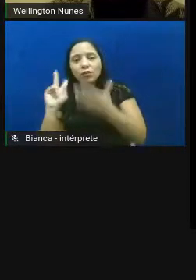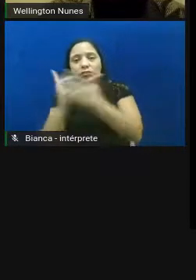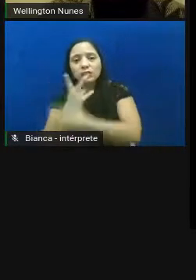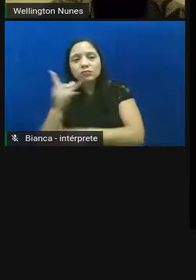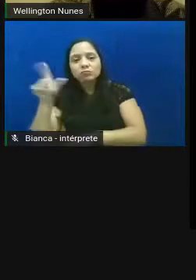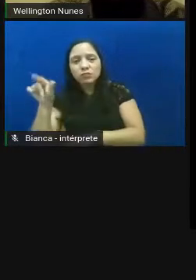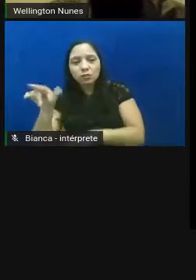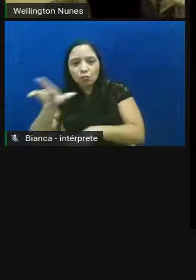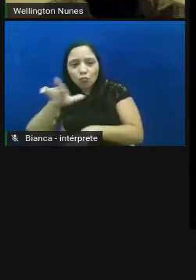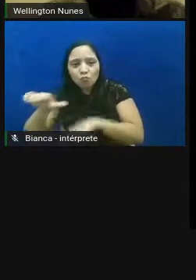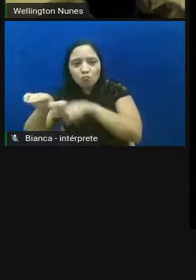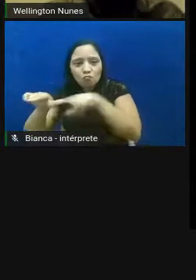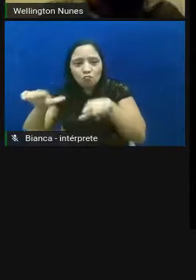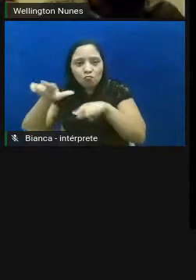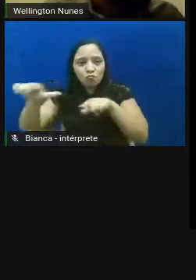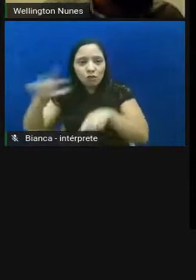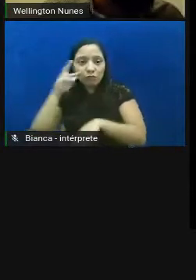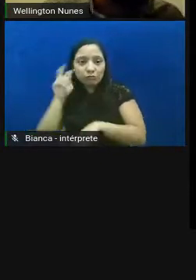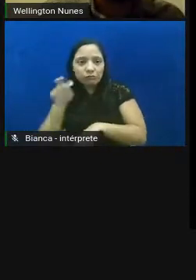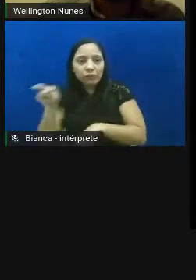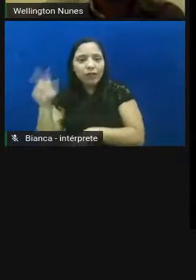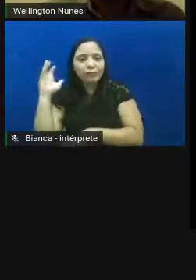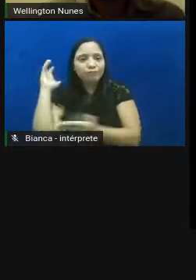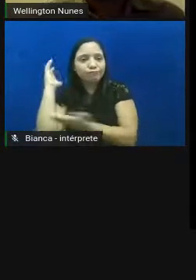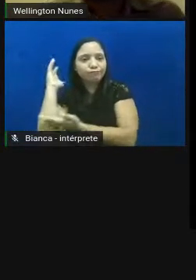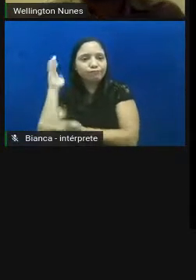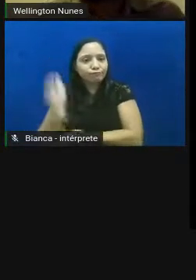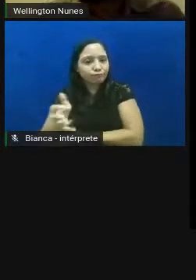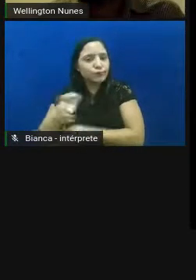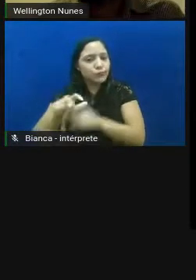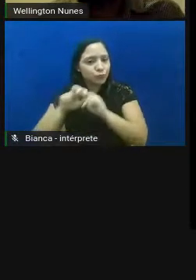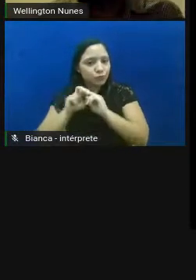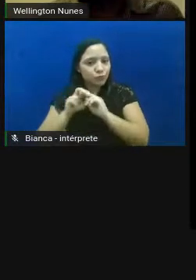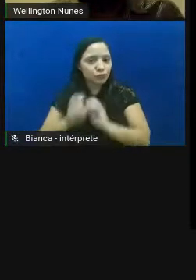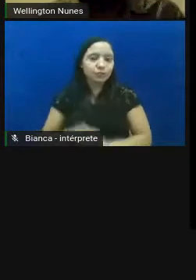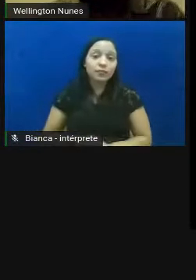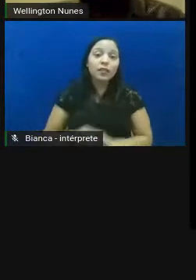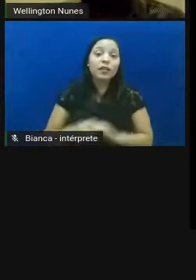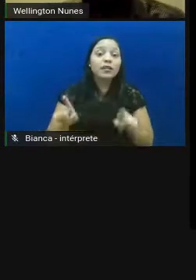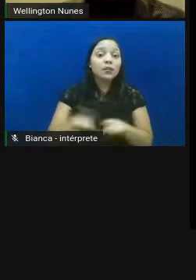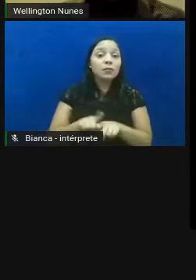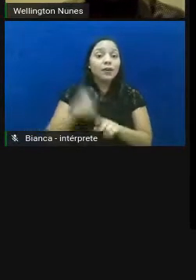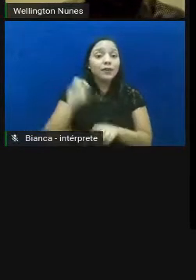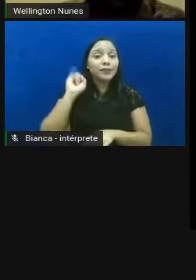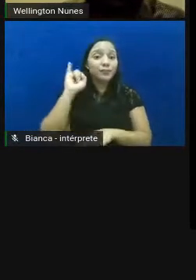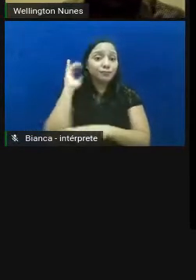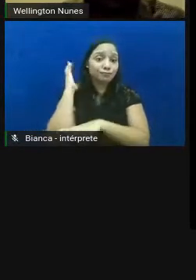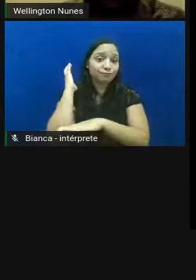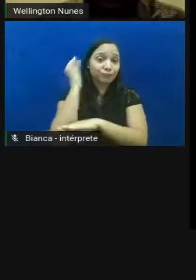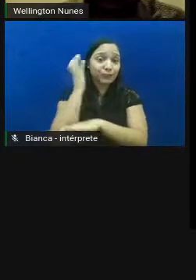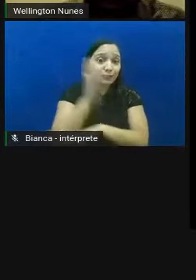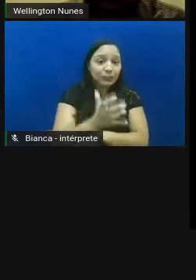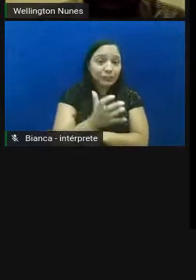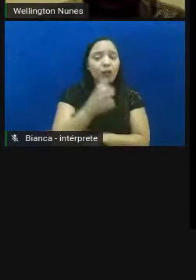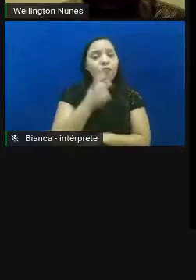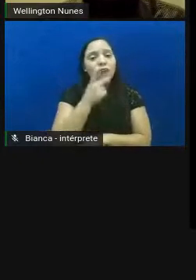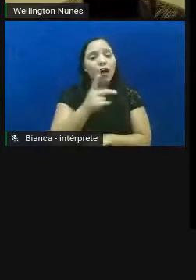surgindo. E quando se fala de desmatamento, não tem como não falar da Amazônia, né? Está sempre na